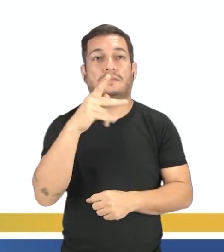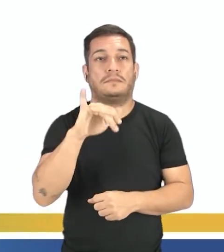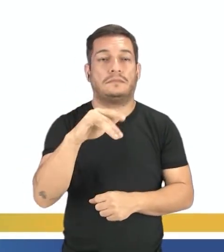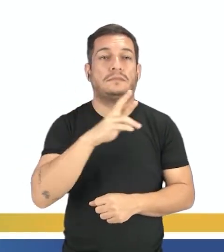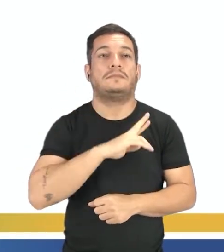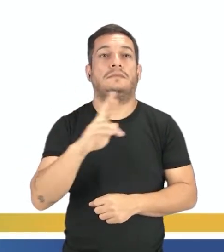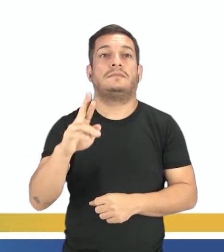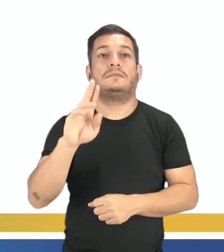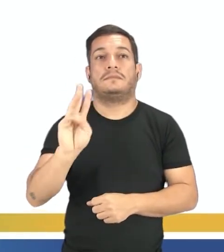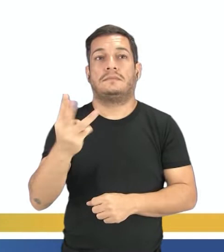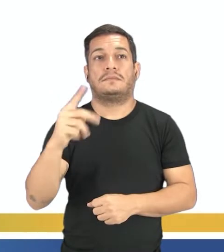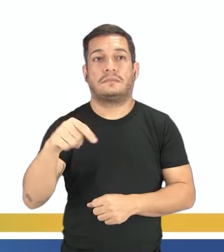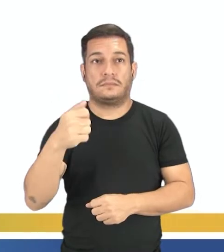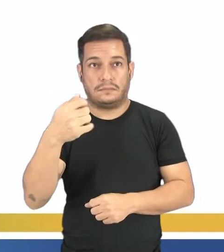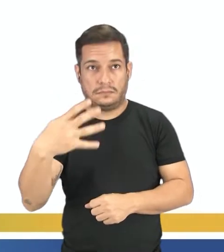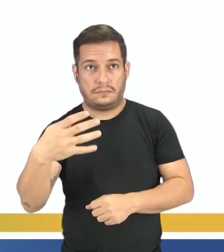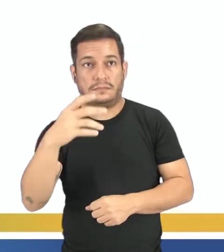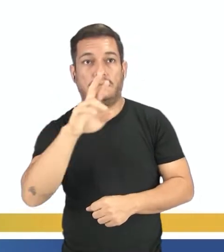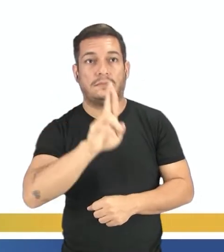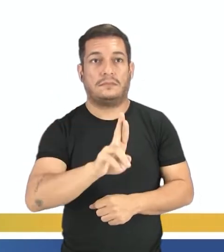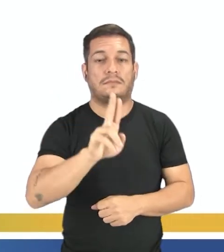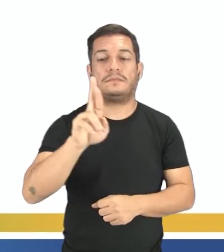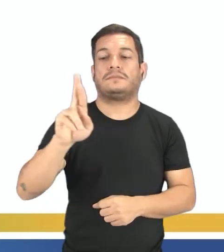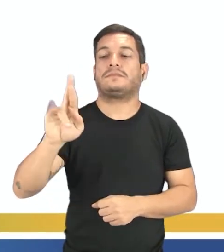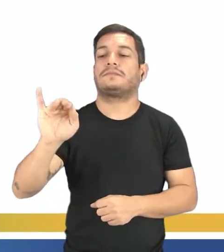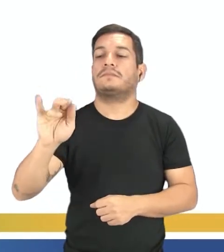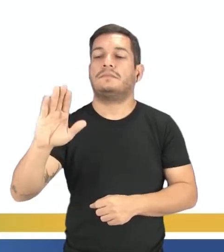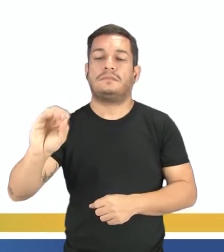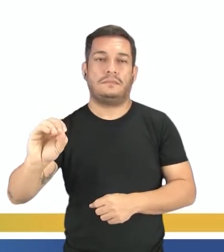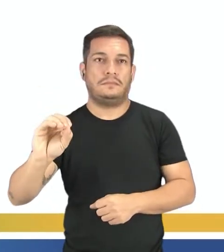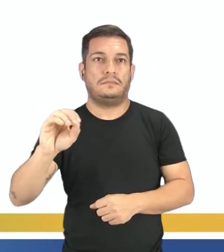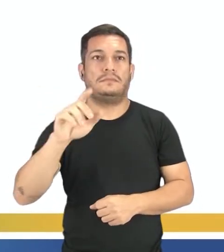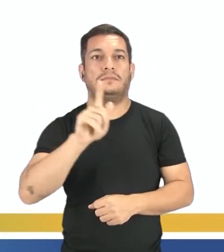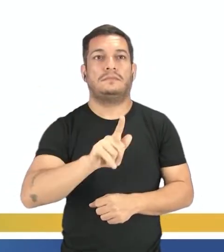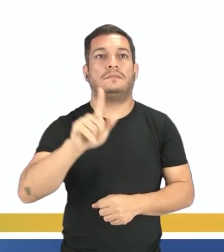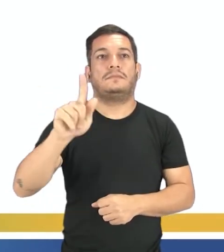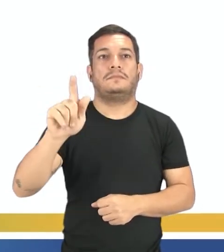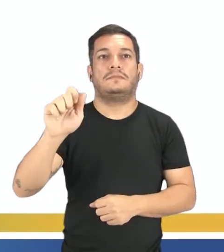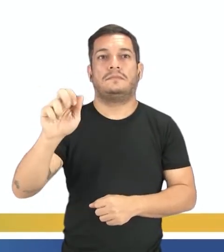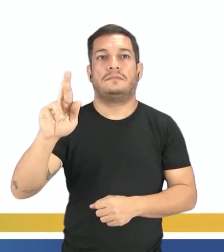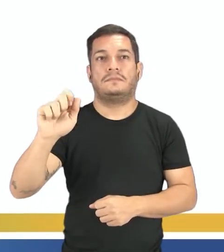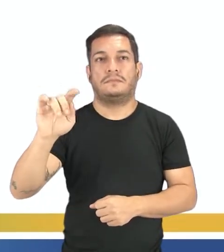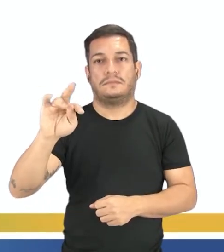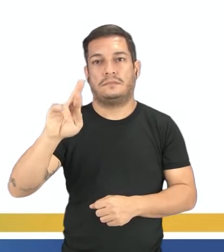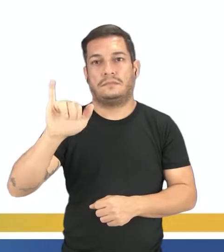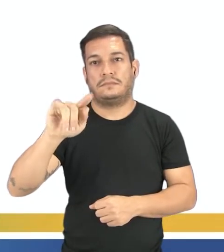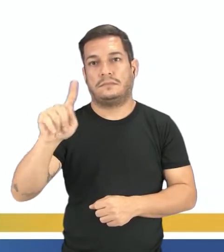representa 3,14 e o R representa o raio e o G é a geratriz.